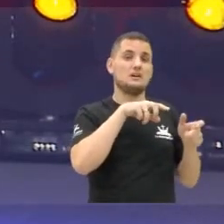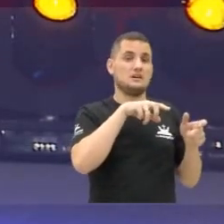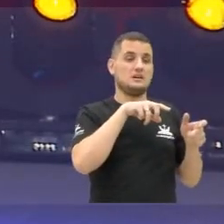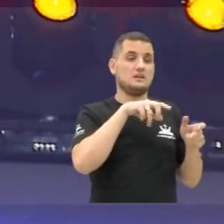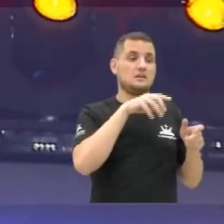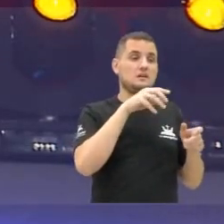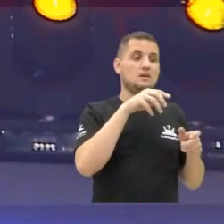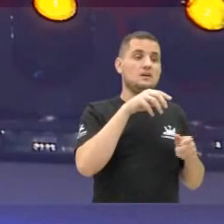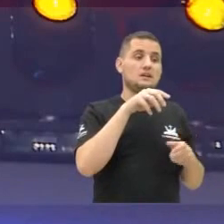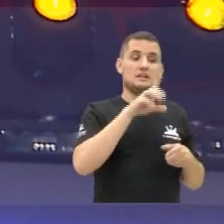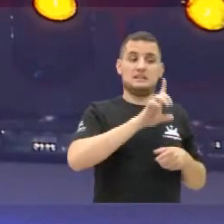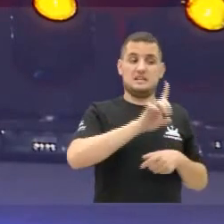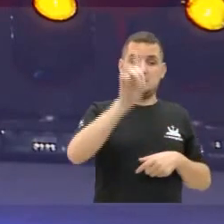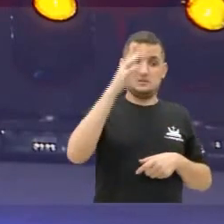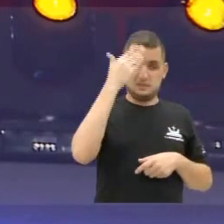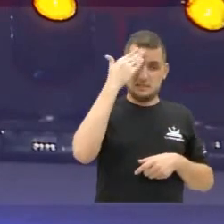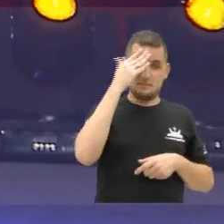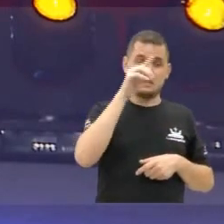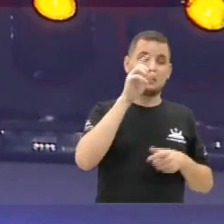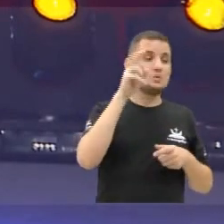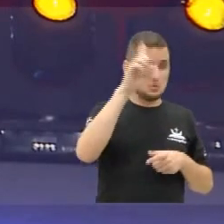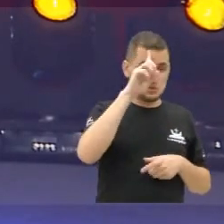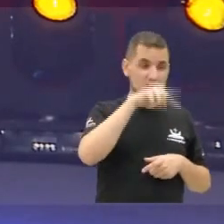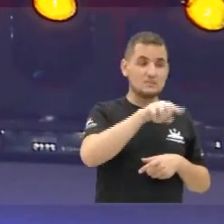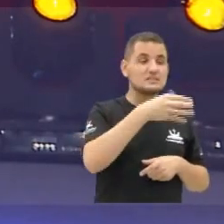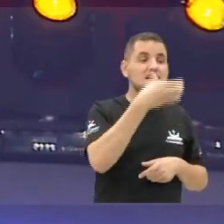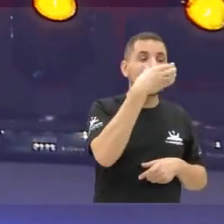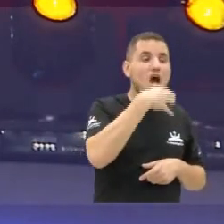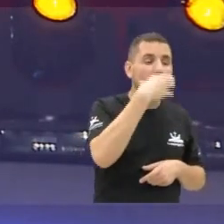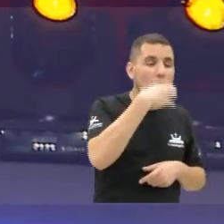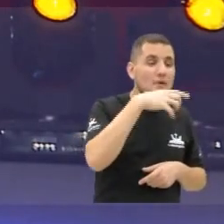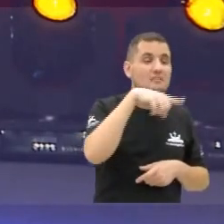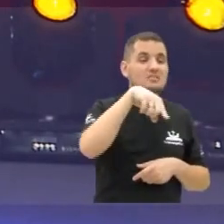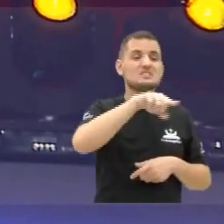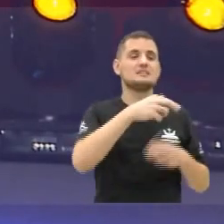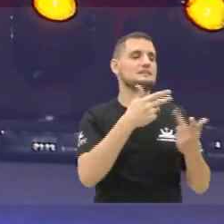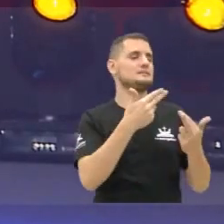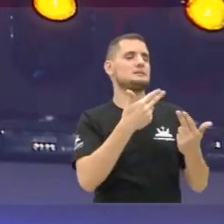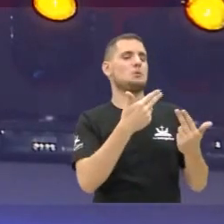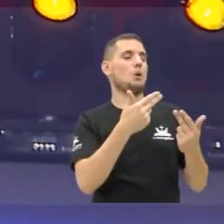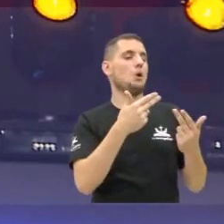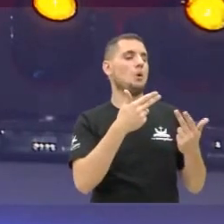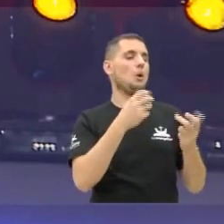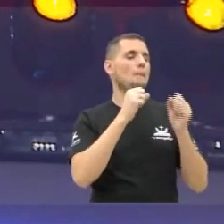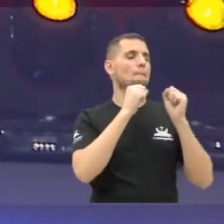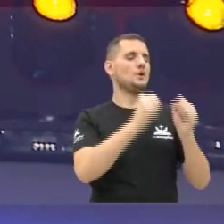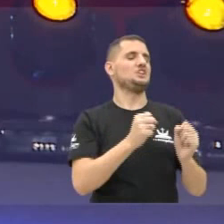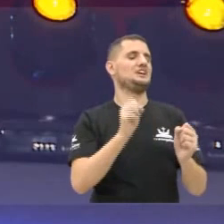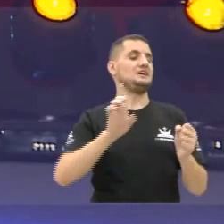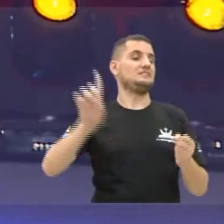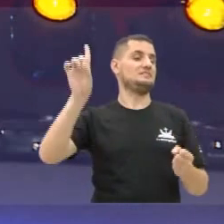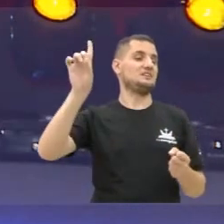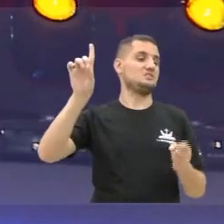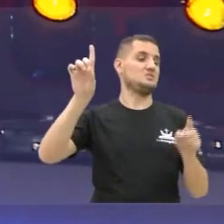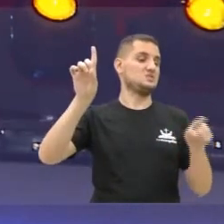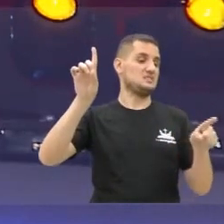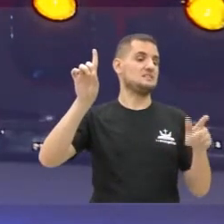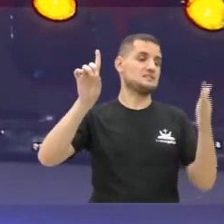dele comerdes, vossos olhos se abrirão, e vós sereis como deuses, versados no bem e do mal.